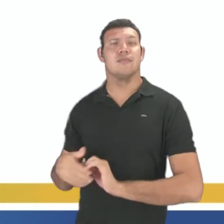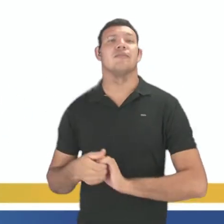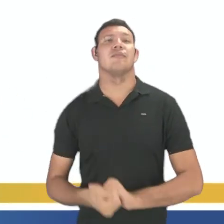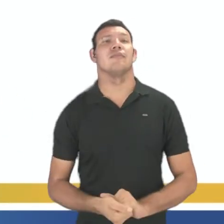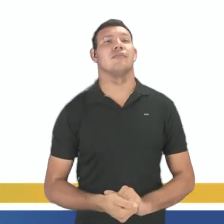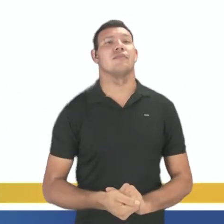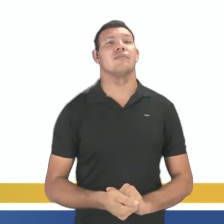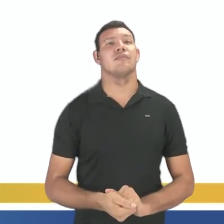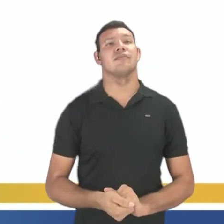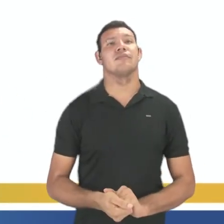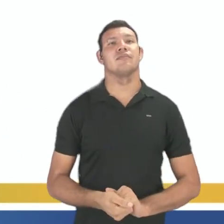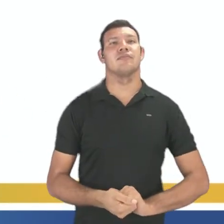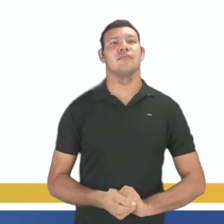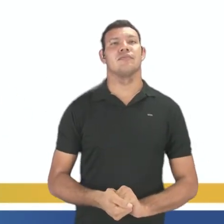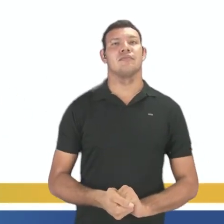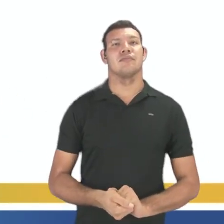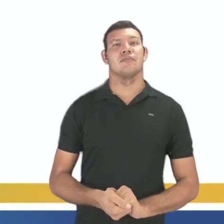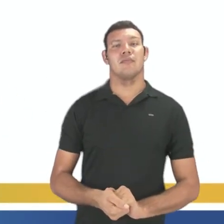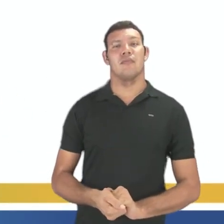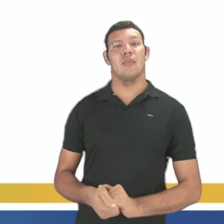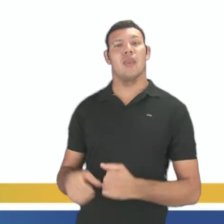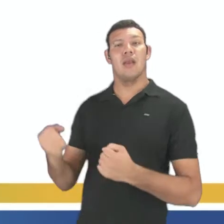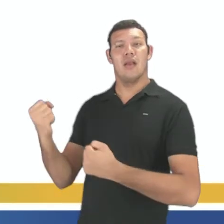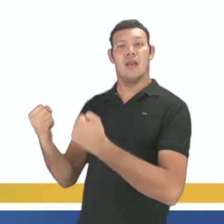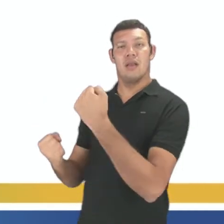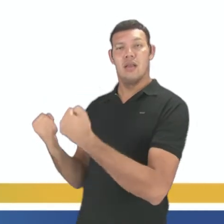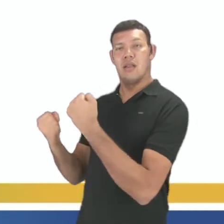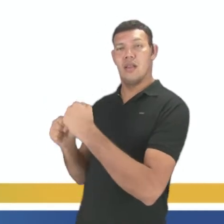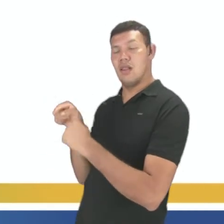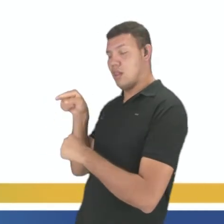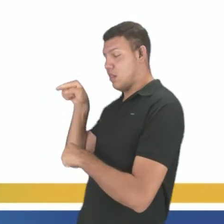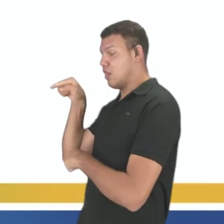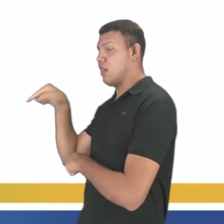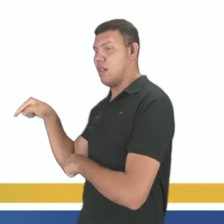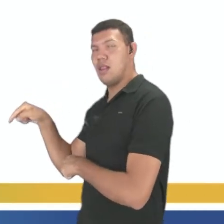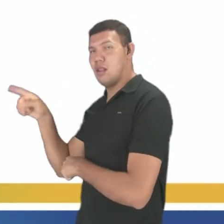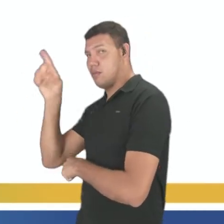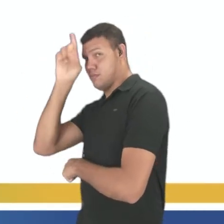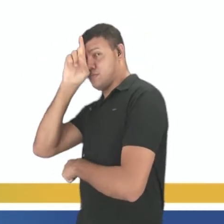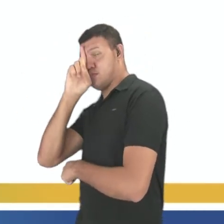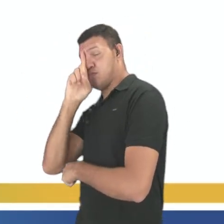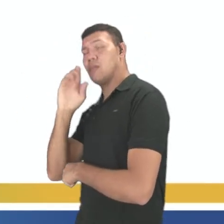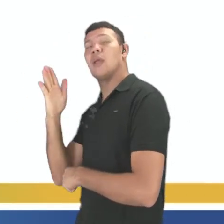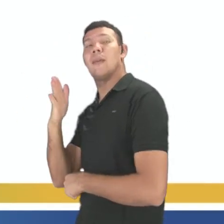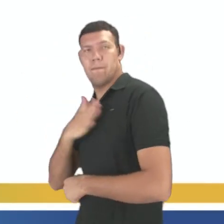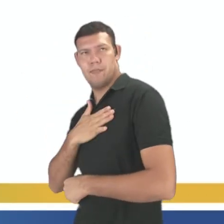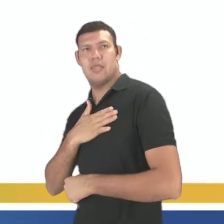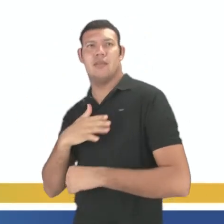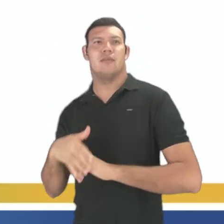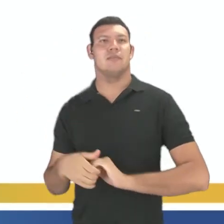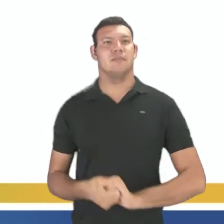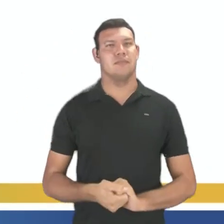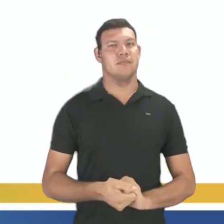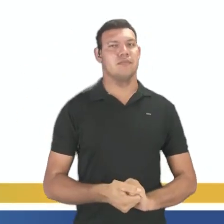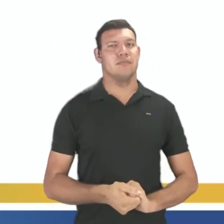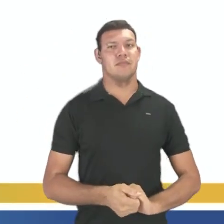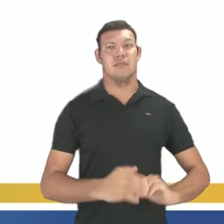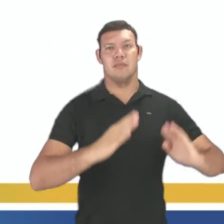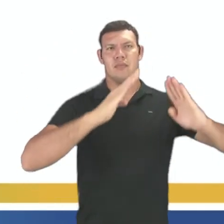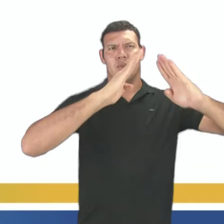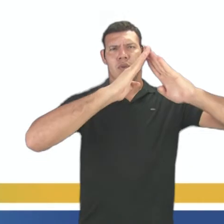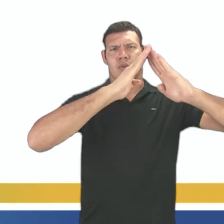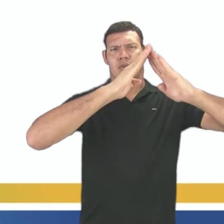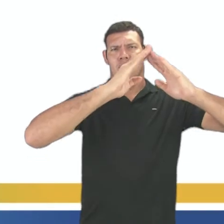is mine. Esse carro amarelo é meu, ok? That house is